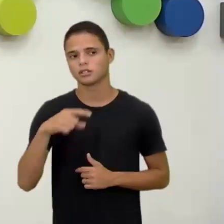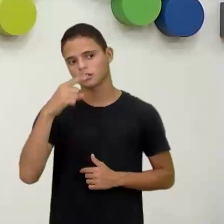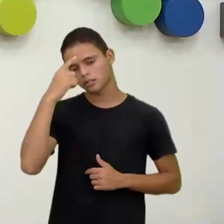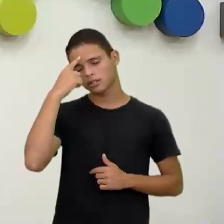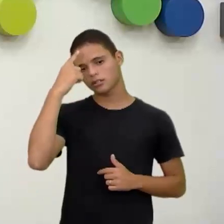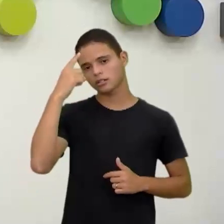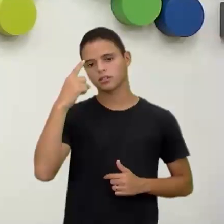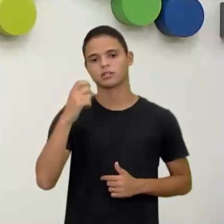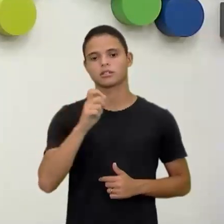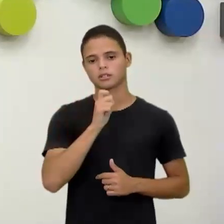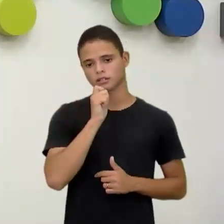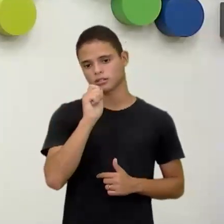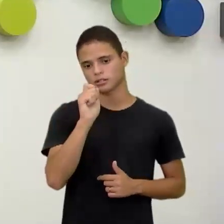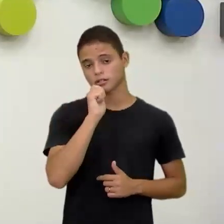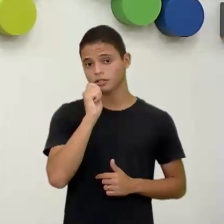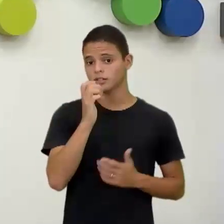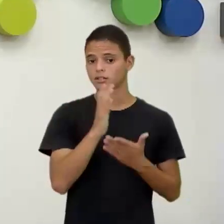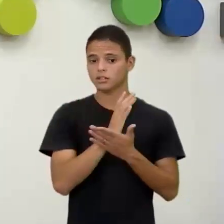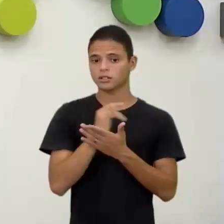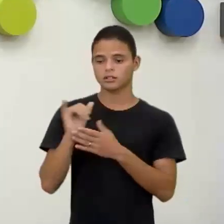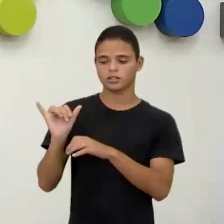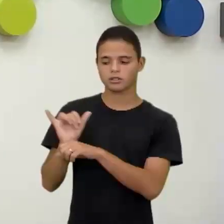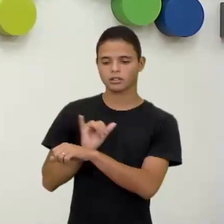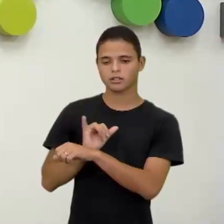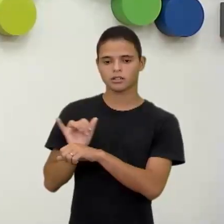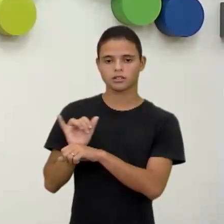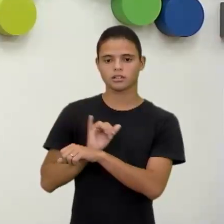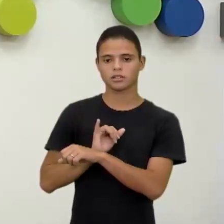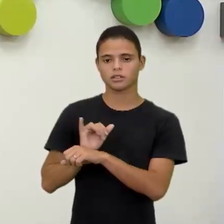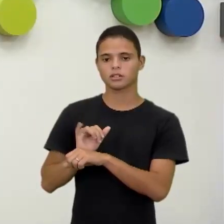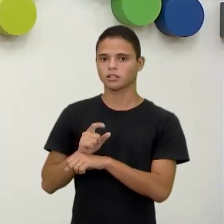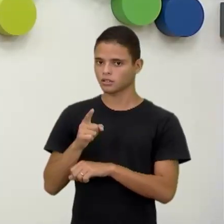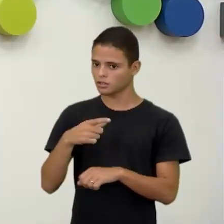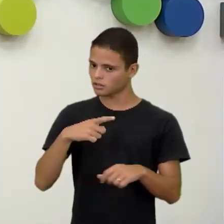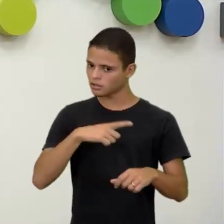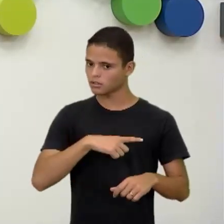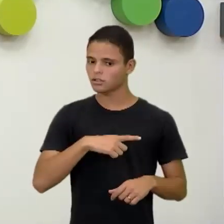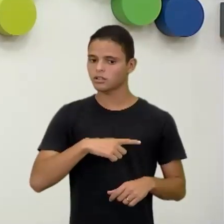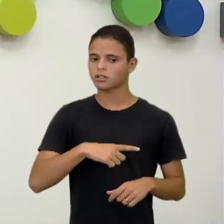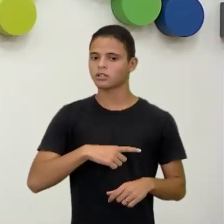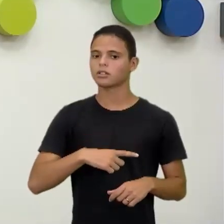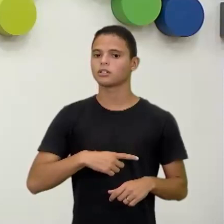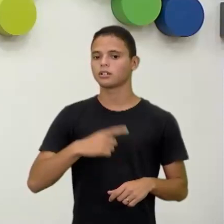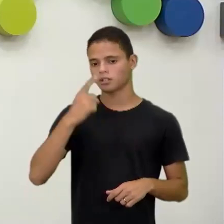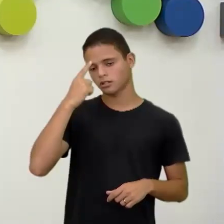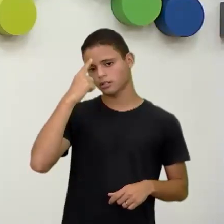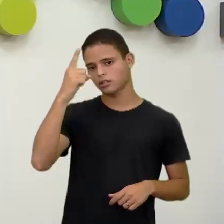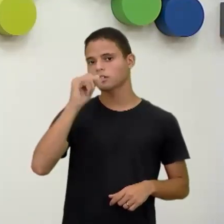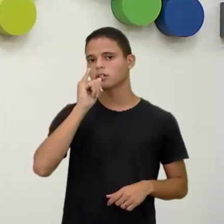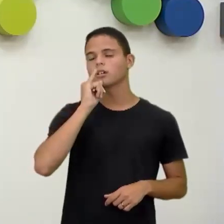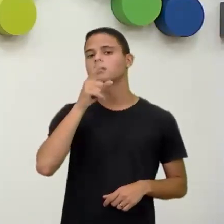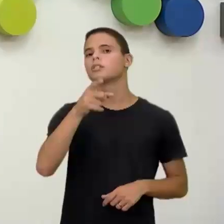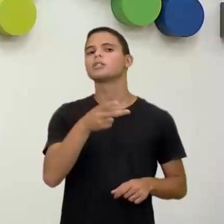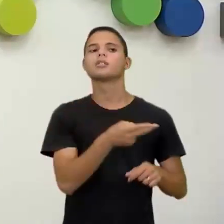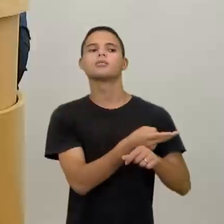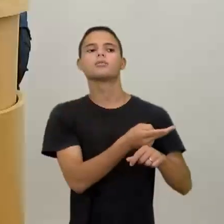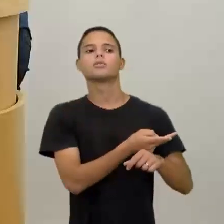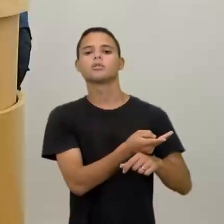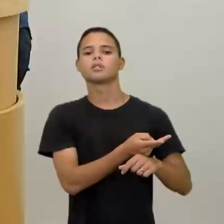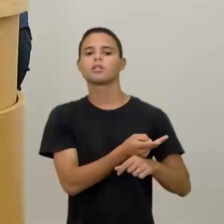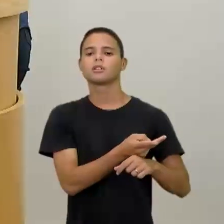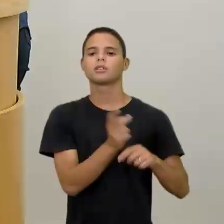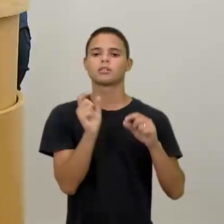na entrevista, nas estratégias, né? Você tem que pensar também ali, que vaga que você está procurando. Não